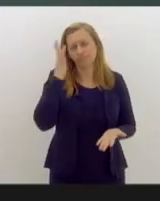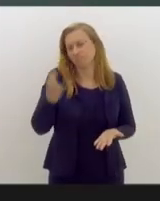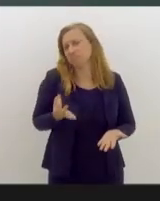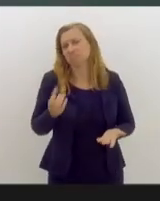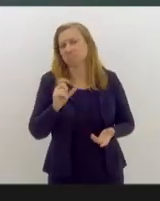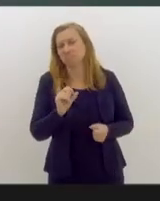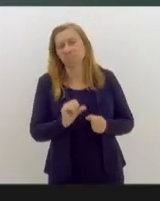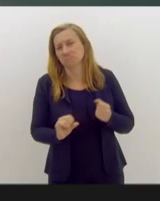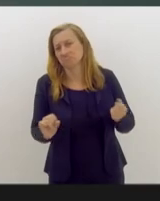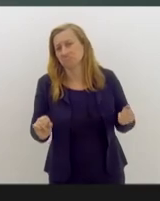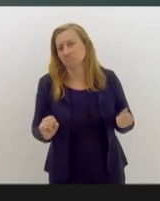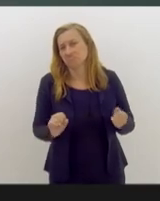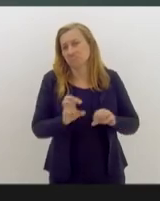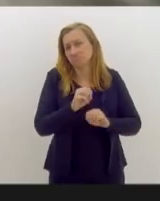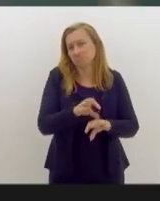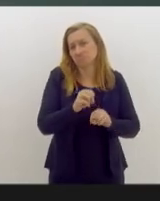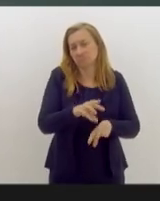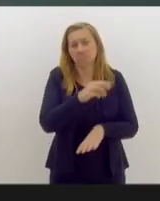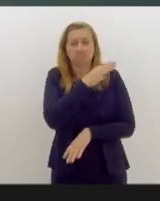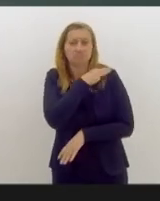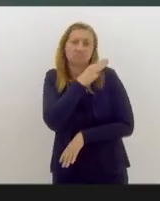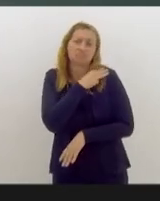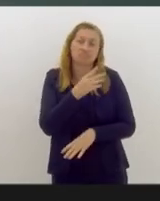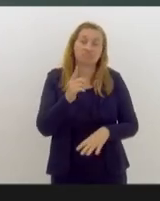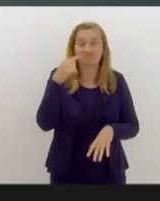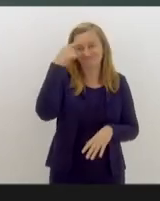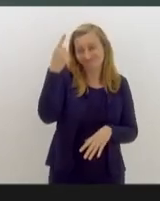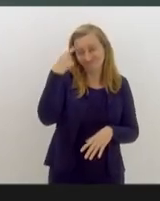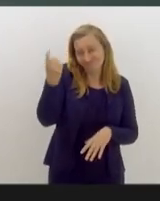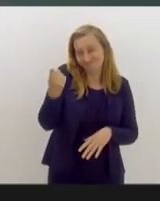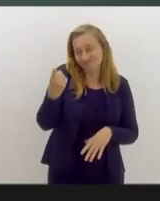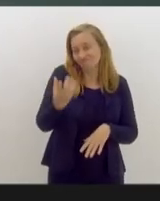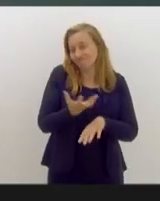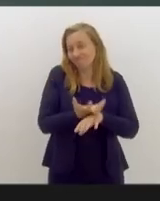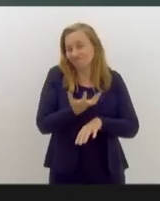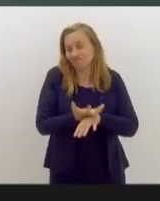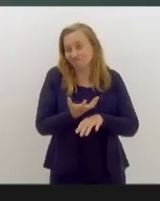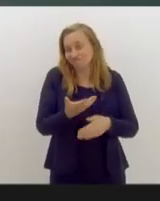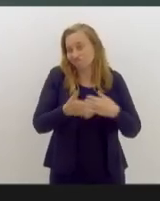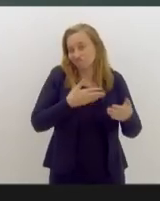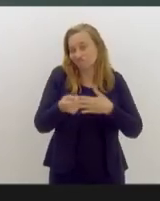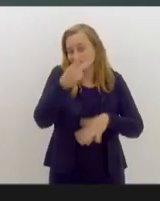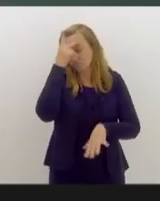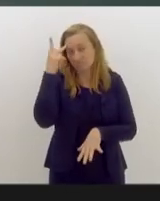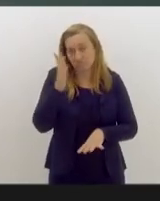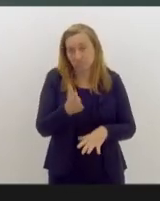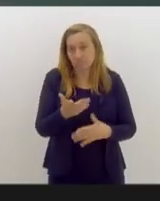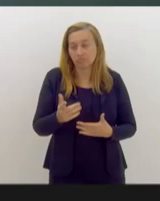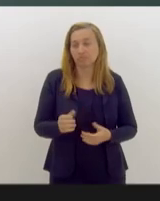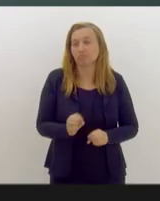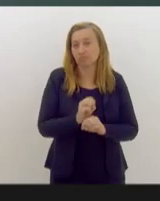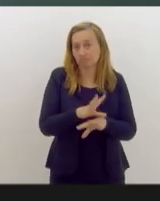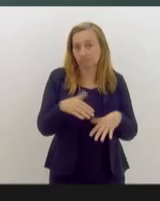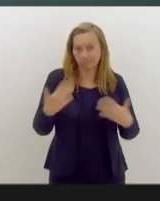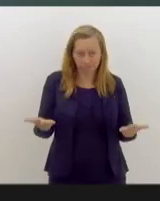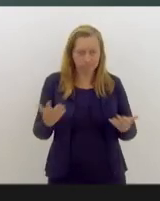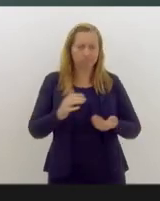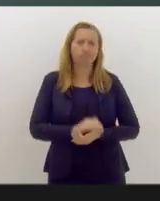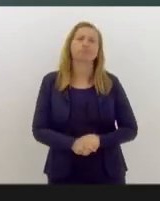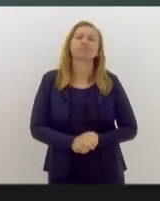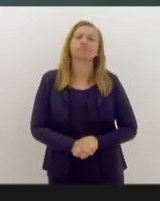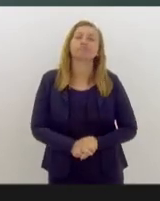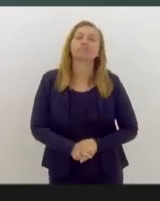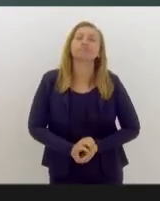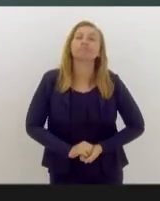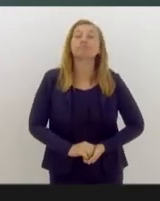fazer com esse novo ensino médio, que inventando disciplinas e colocando qualquer pessoa para poder dar as suas aulas. Acho